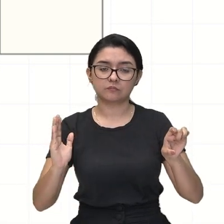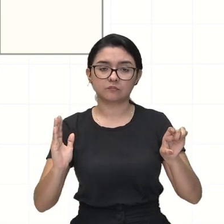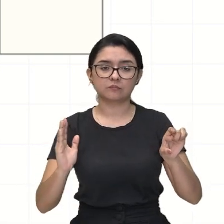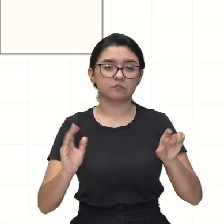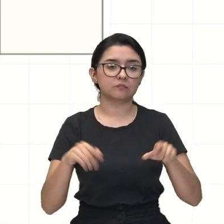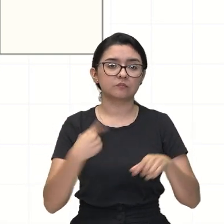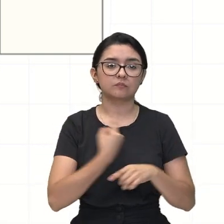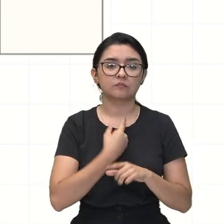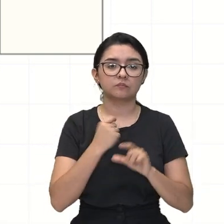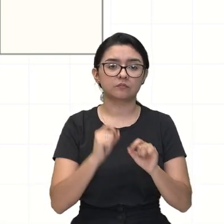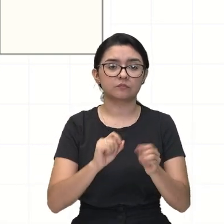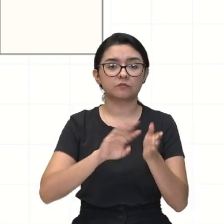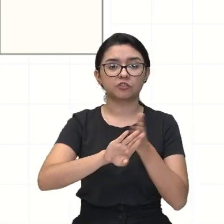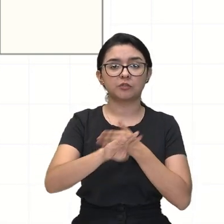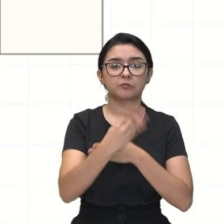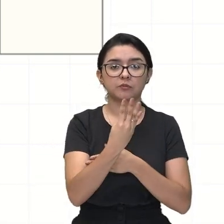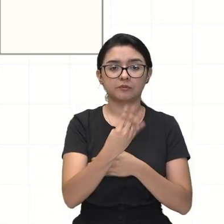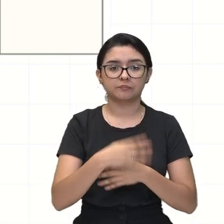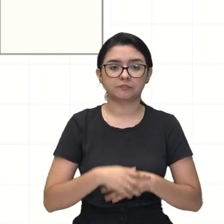tomamos 4.